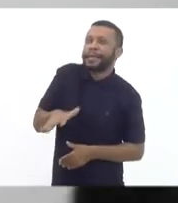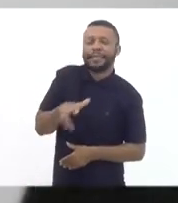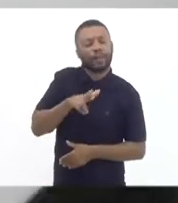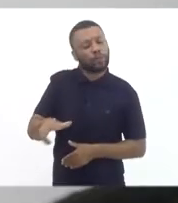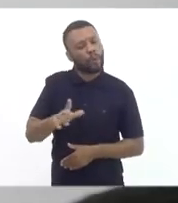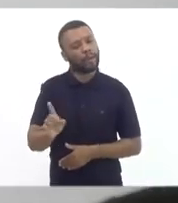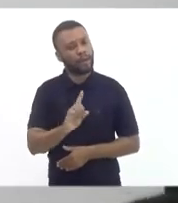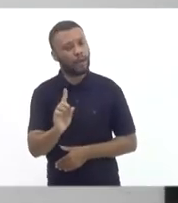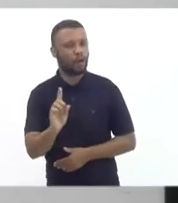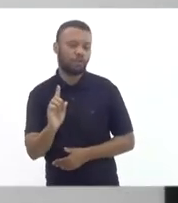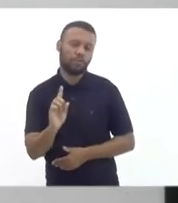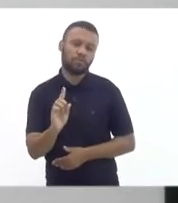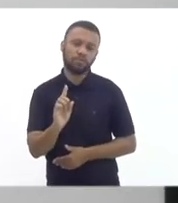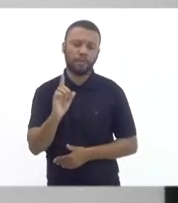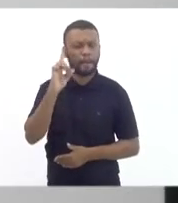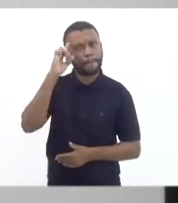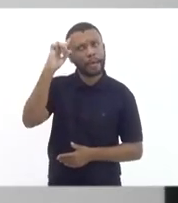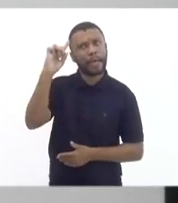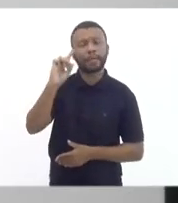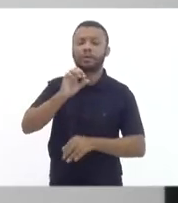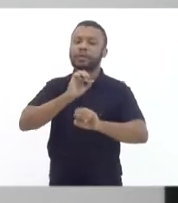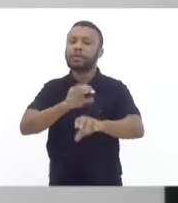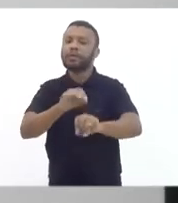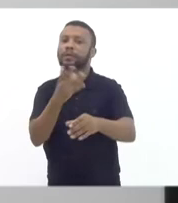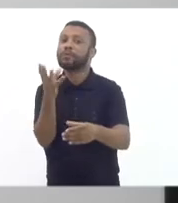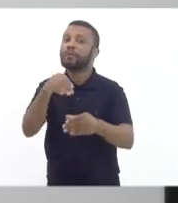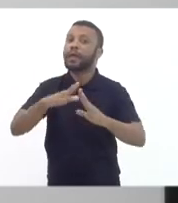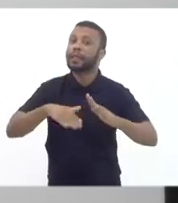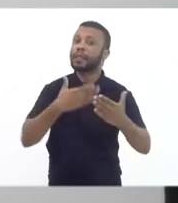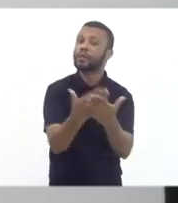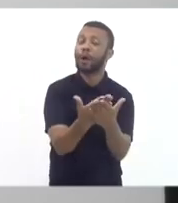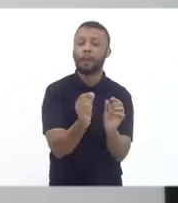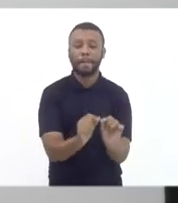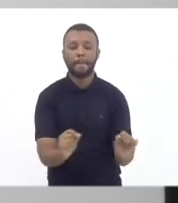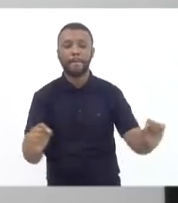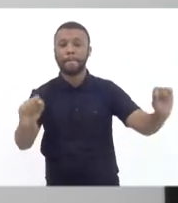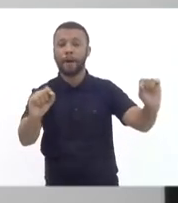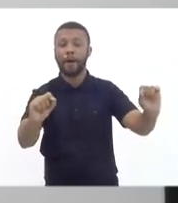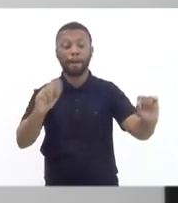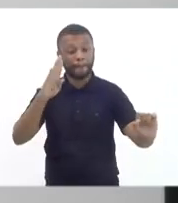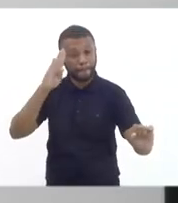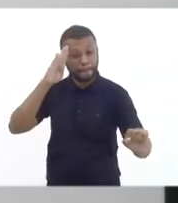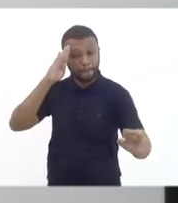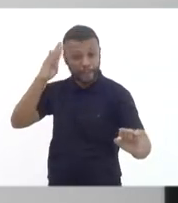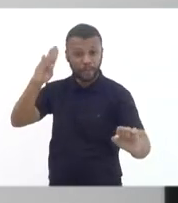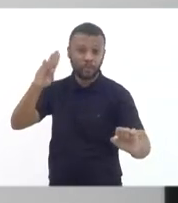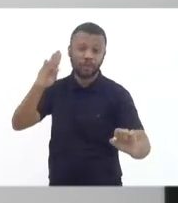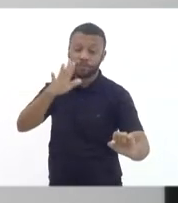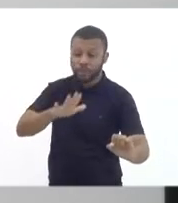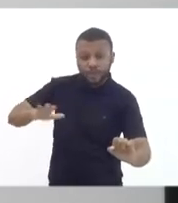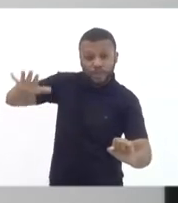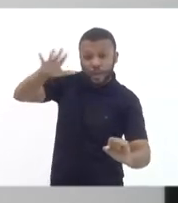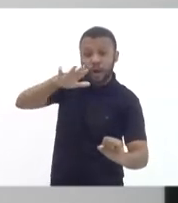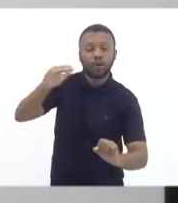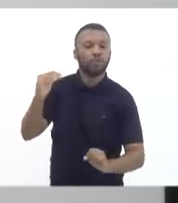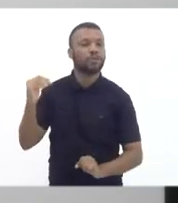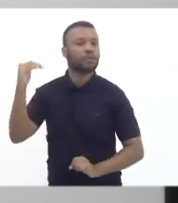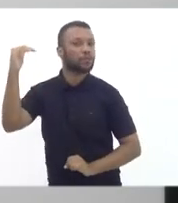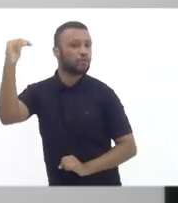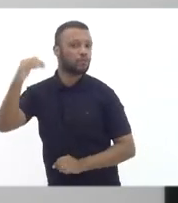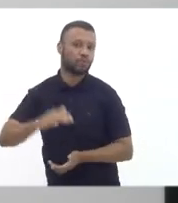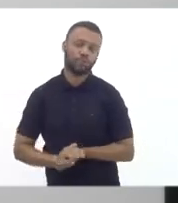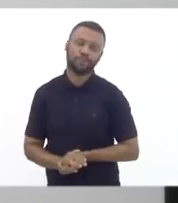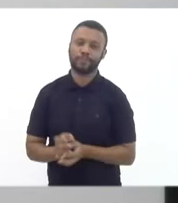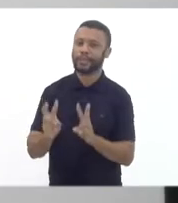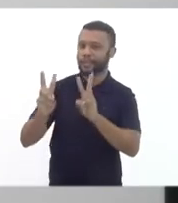pensa nas escolas, mas para a sociedade de modo geral, incluindo os adultos, né, em temas como